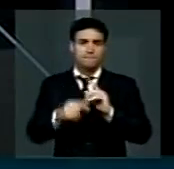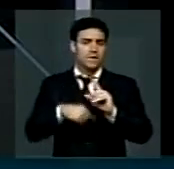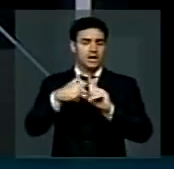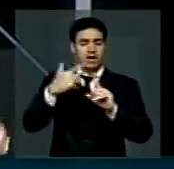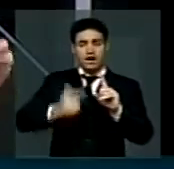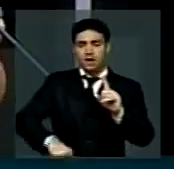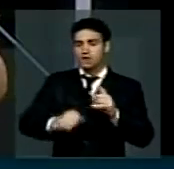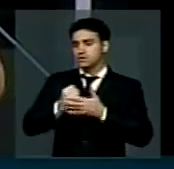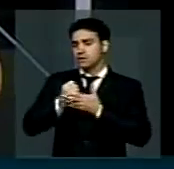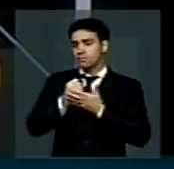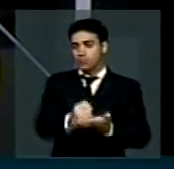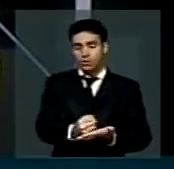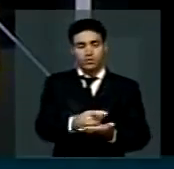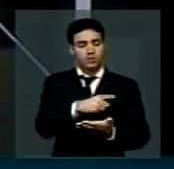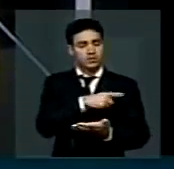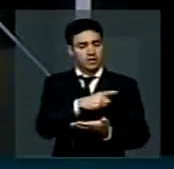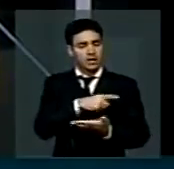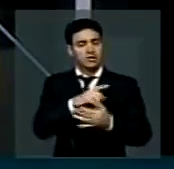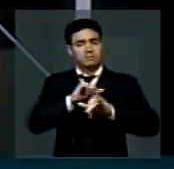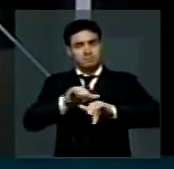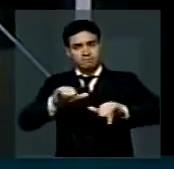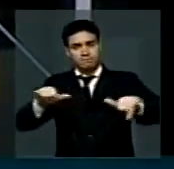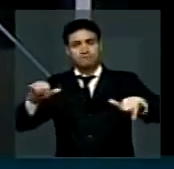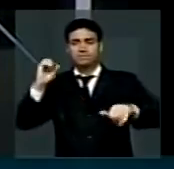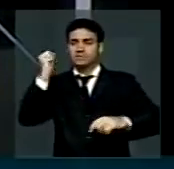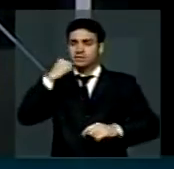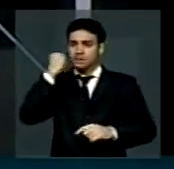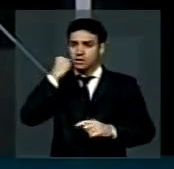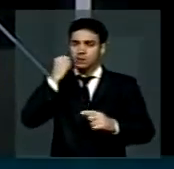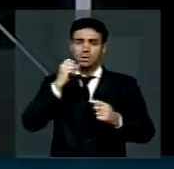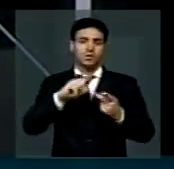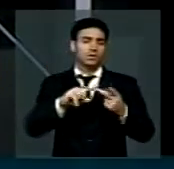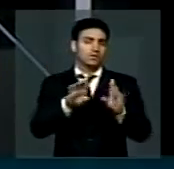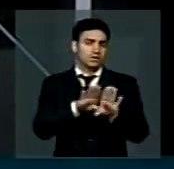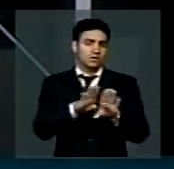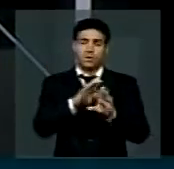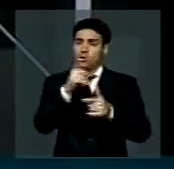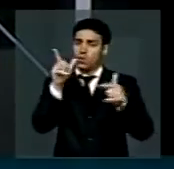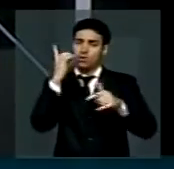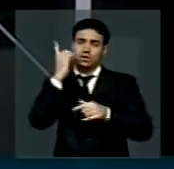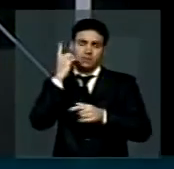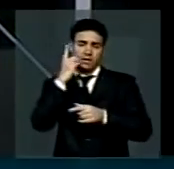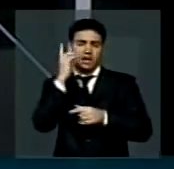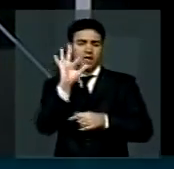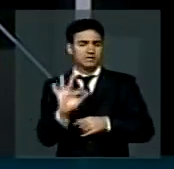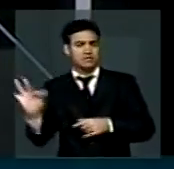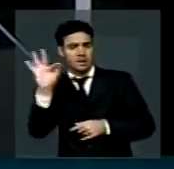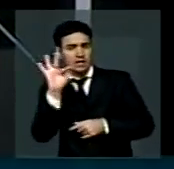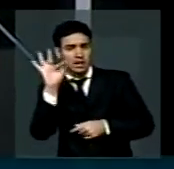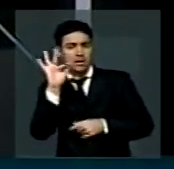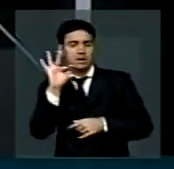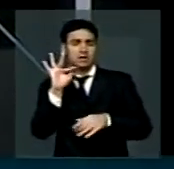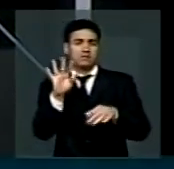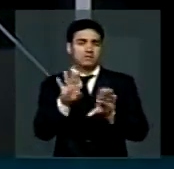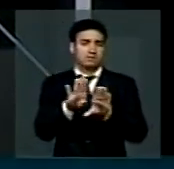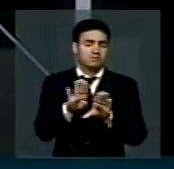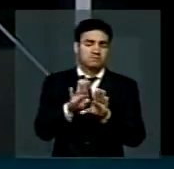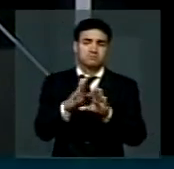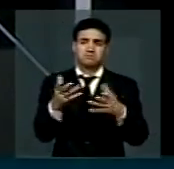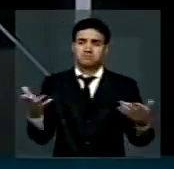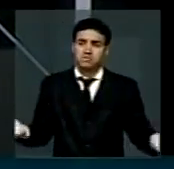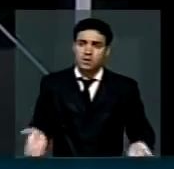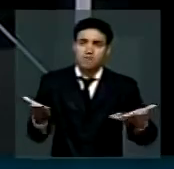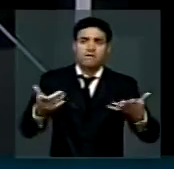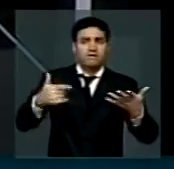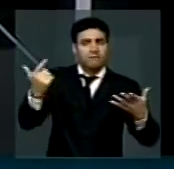já que temos de sensibilizar os senadores e os demais deputados federais a promoverem